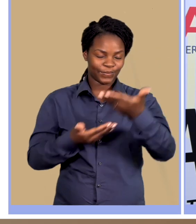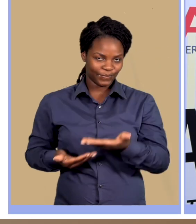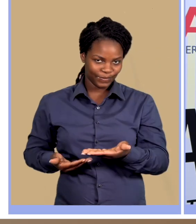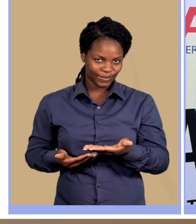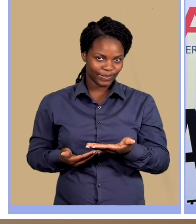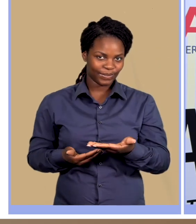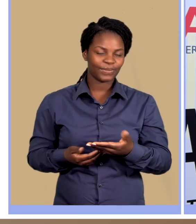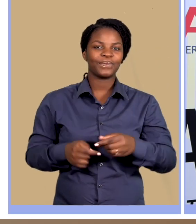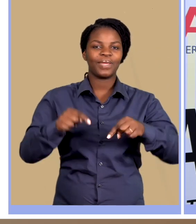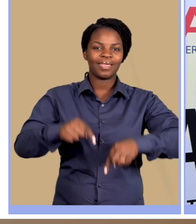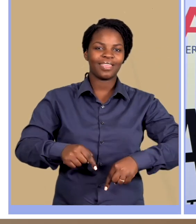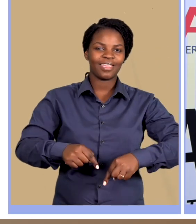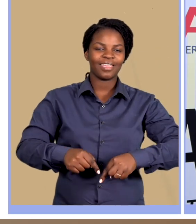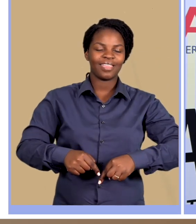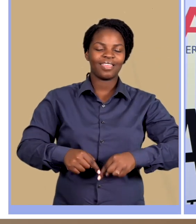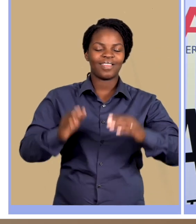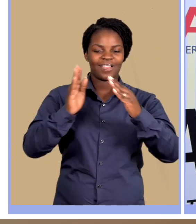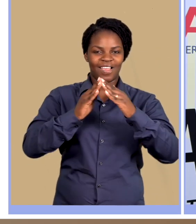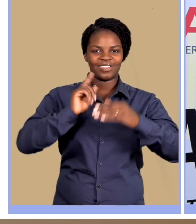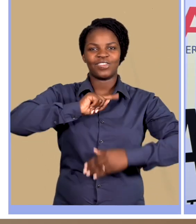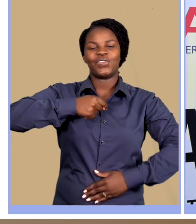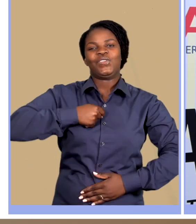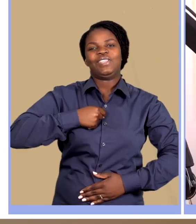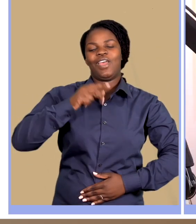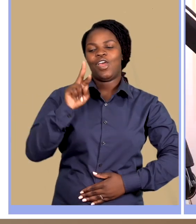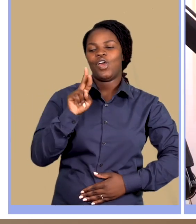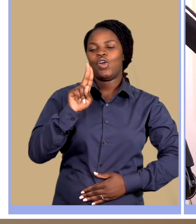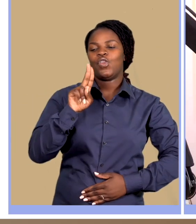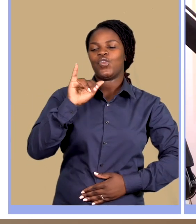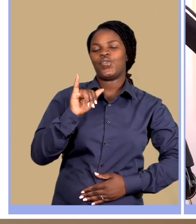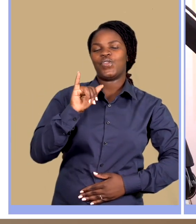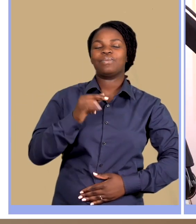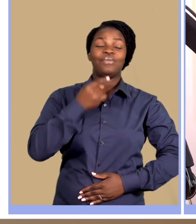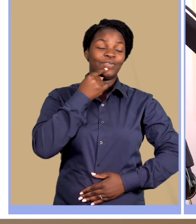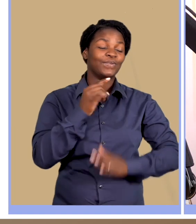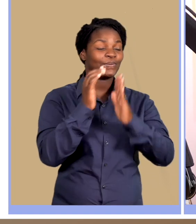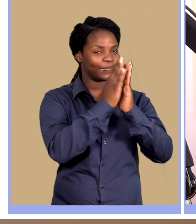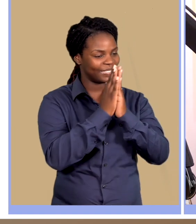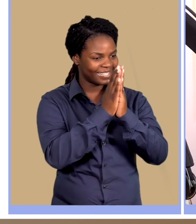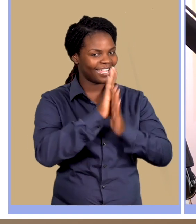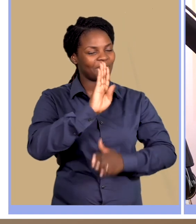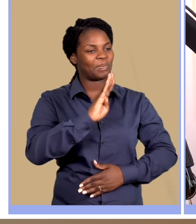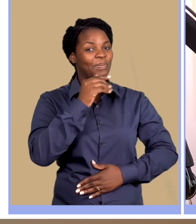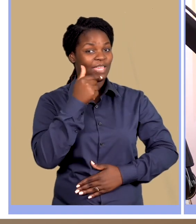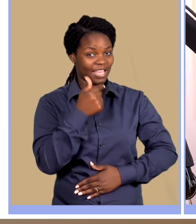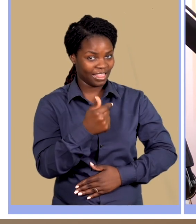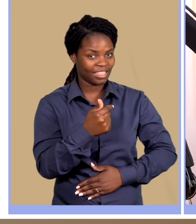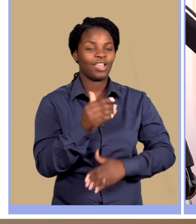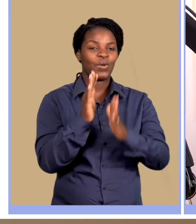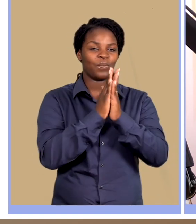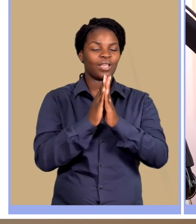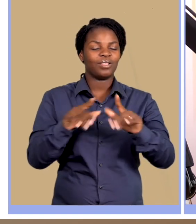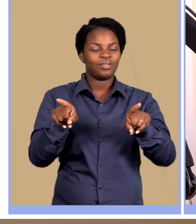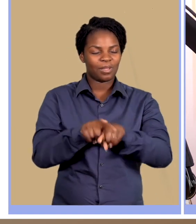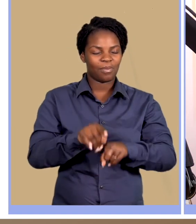Sejam bem-vindos na nossa casa, Rui McCann. Muito obrigado, Rafael Bata.